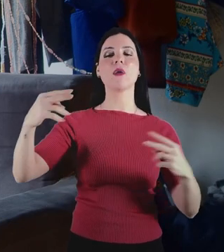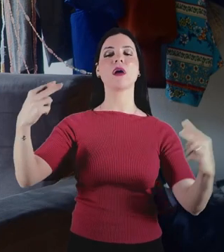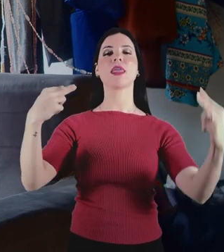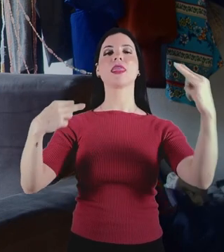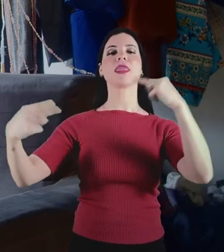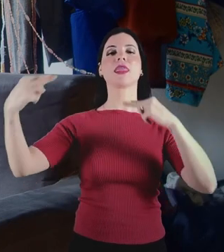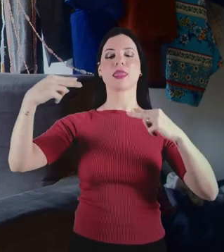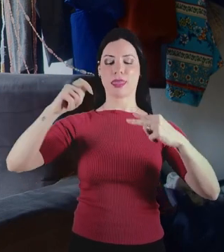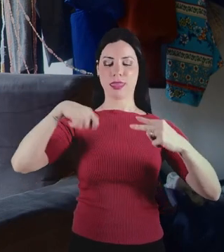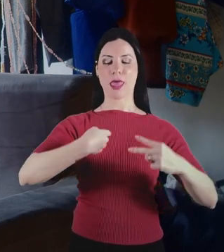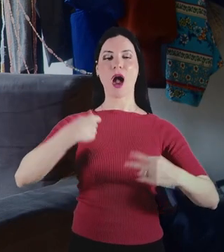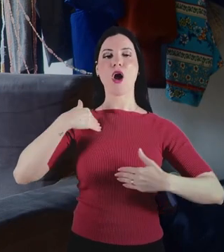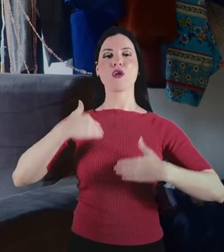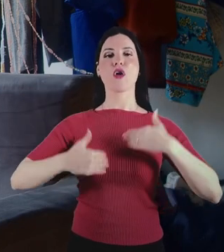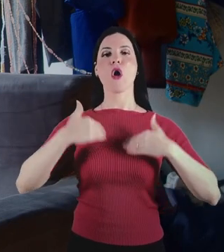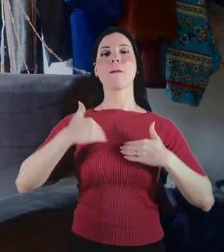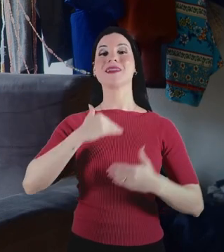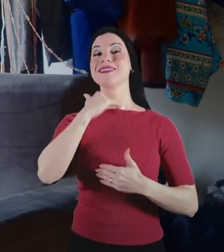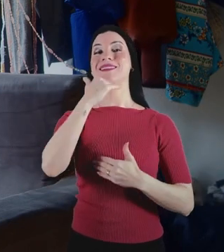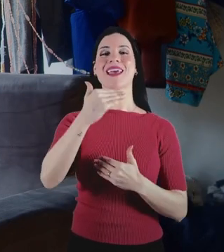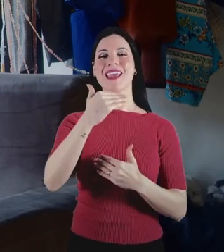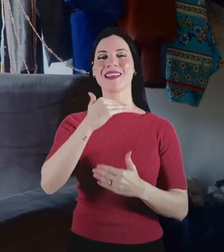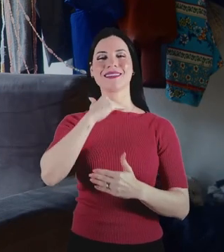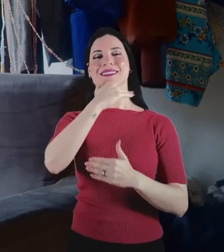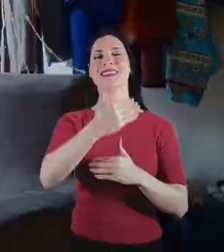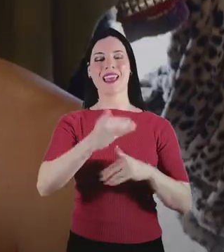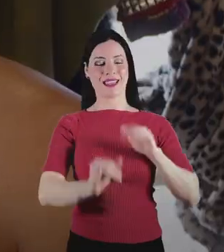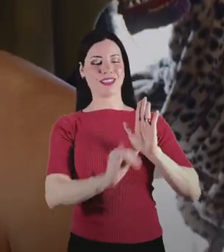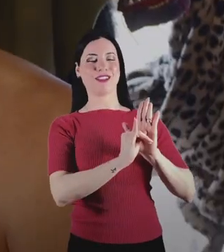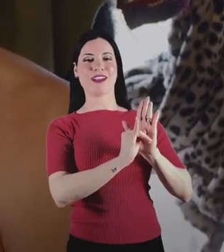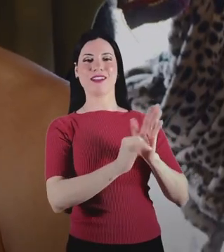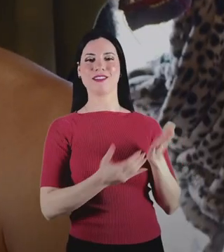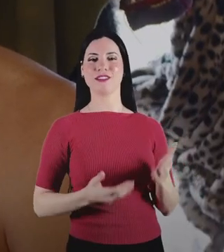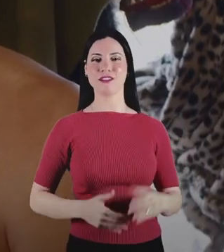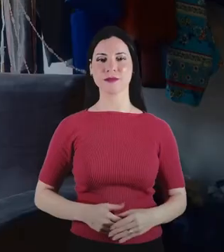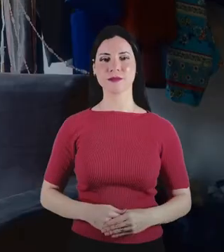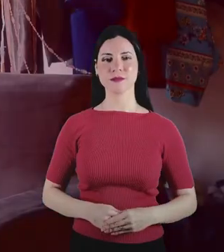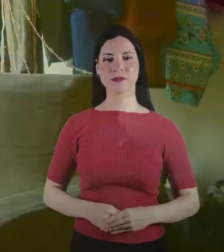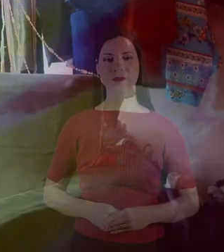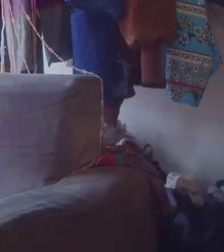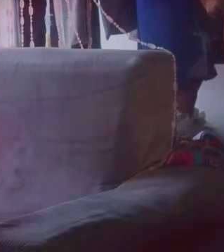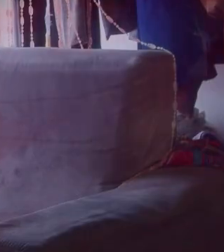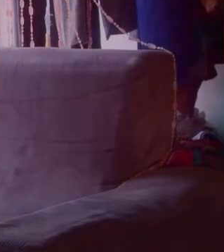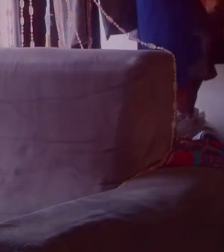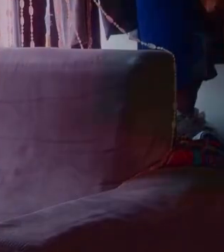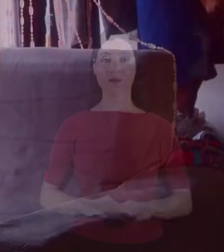pessoas, principalmente para as pessoas que são lidas enquanto corpos abjetas.